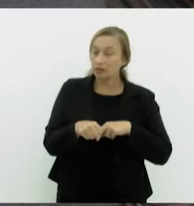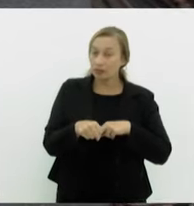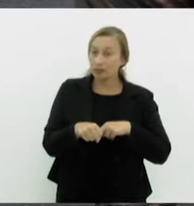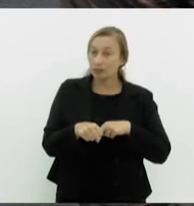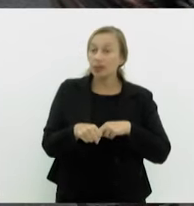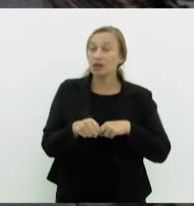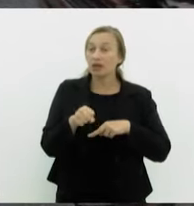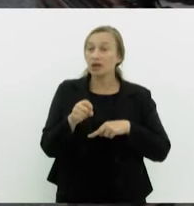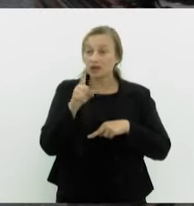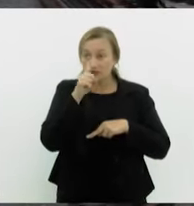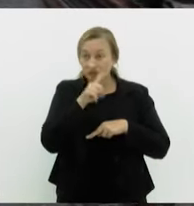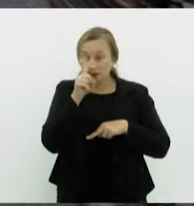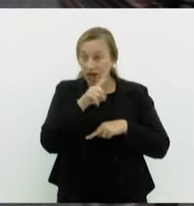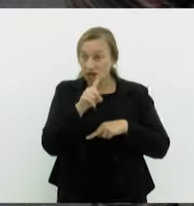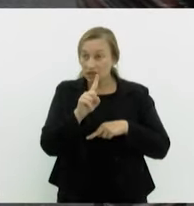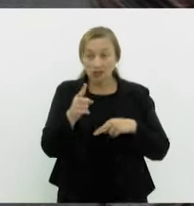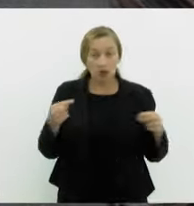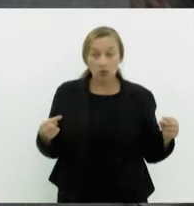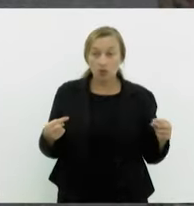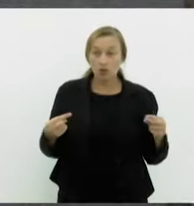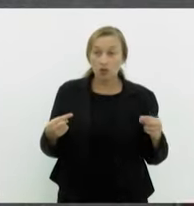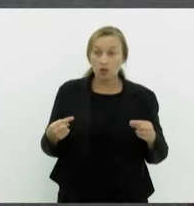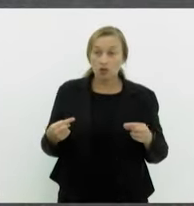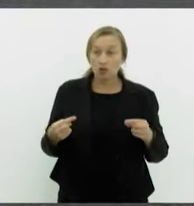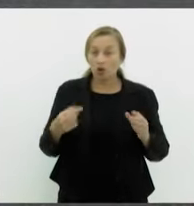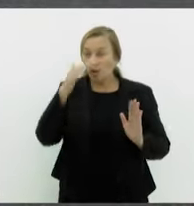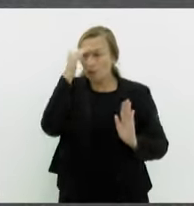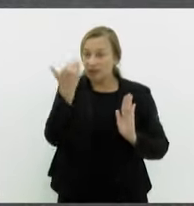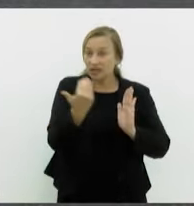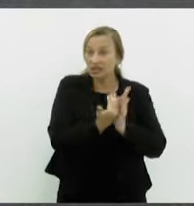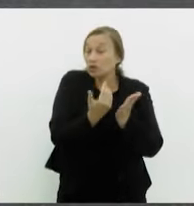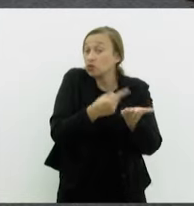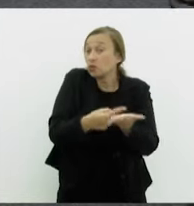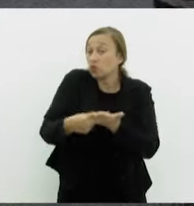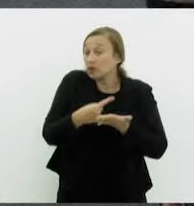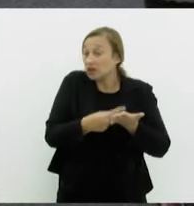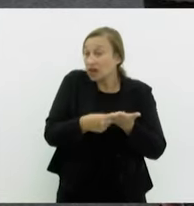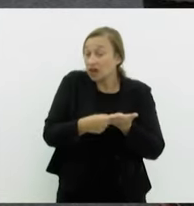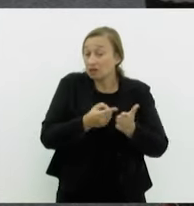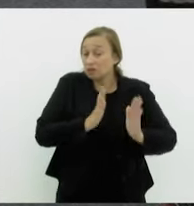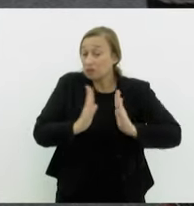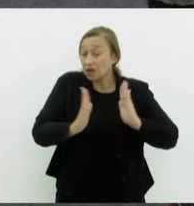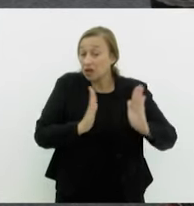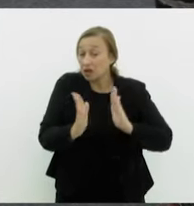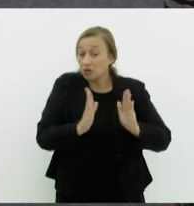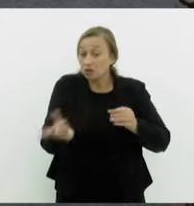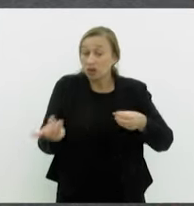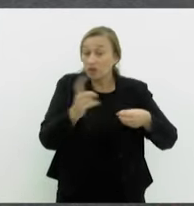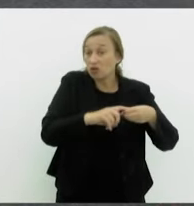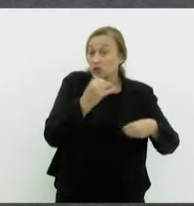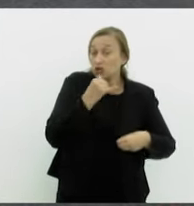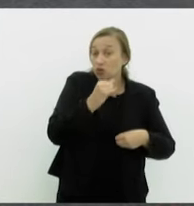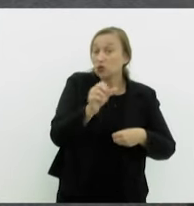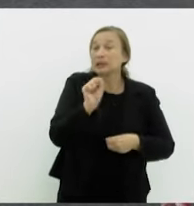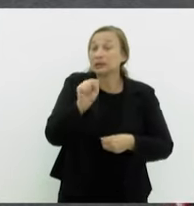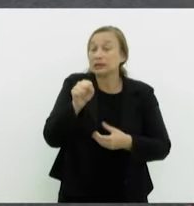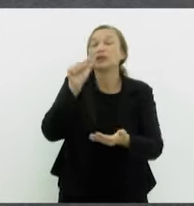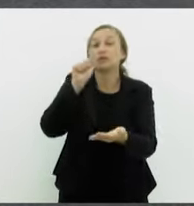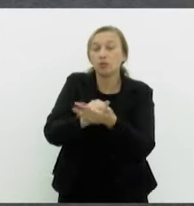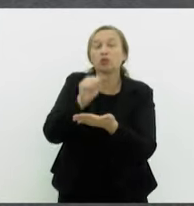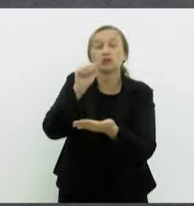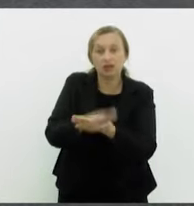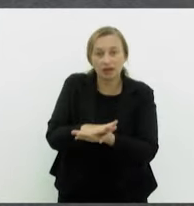falha, descumprido os prazos existentes para a recomposição, cabe, sim,